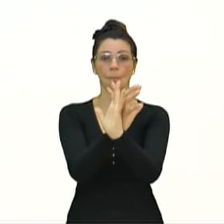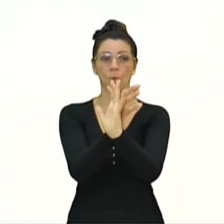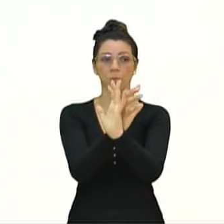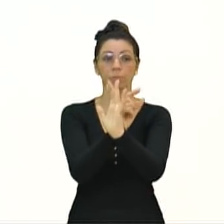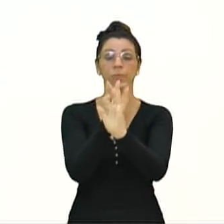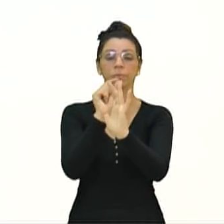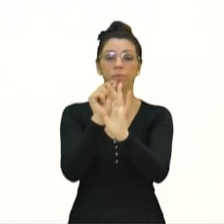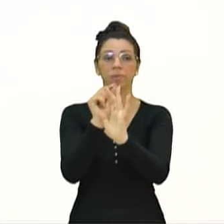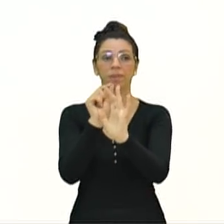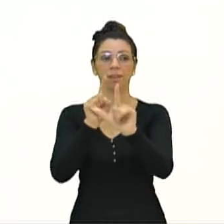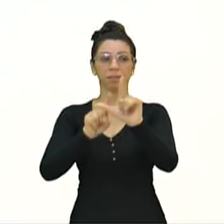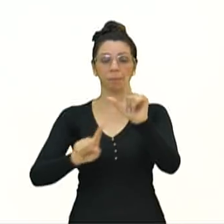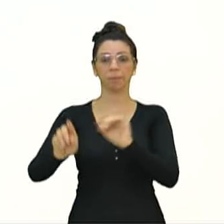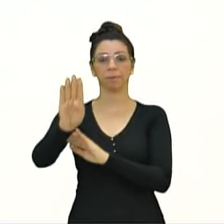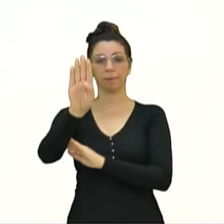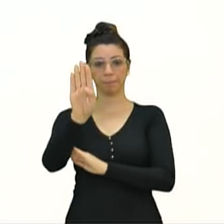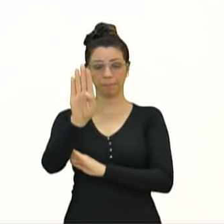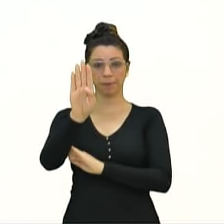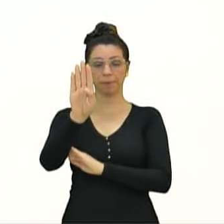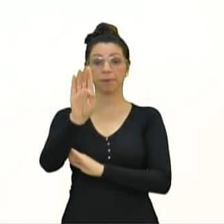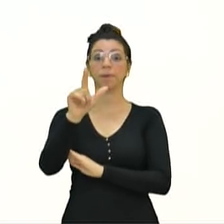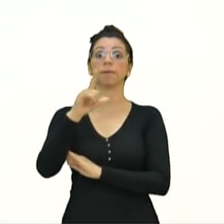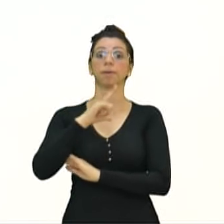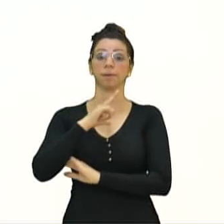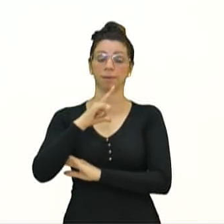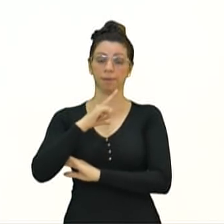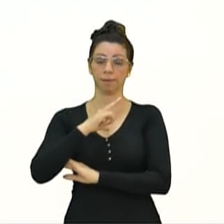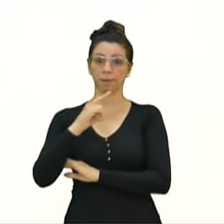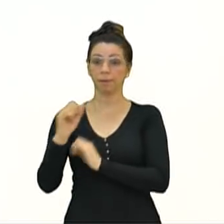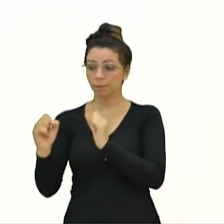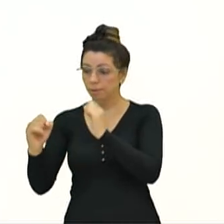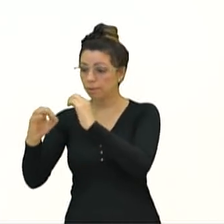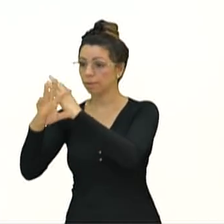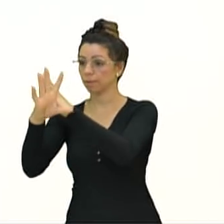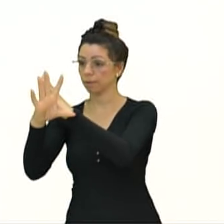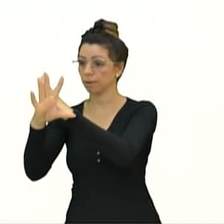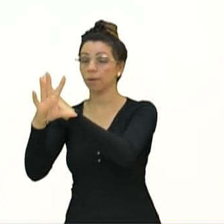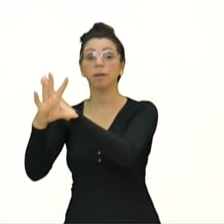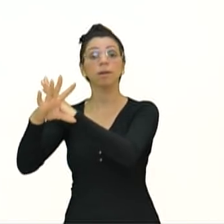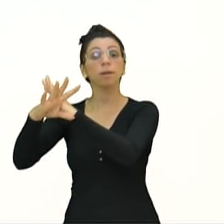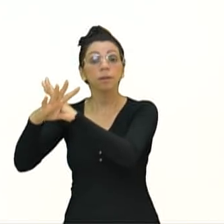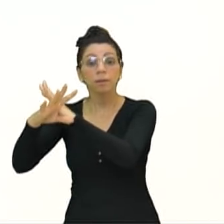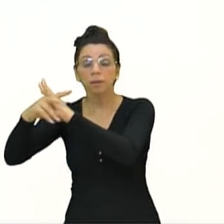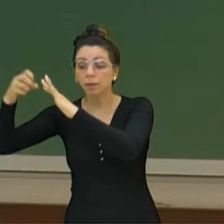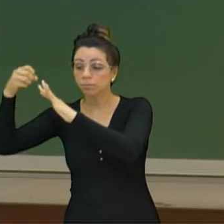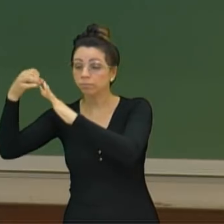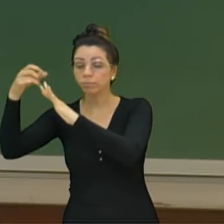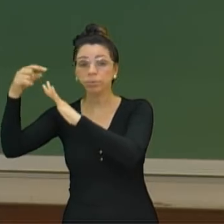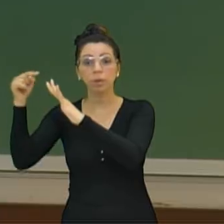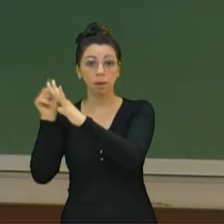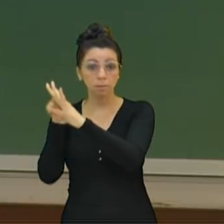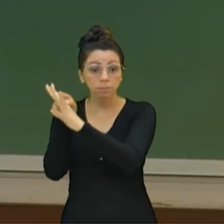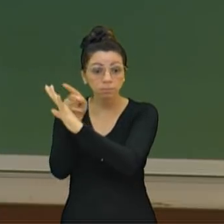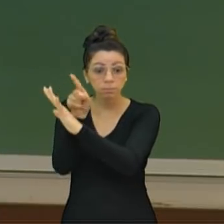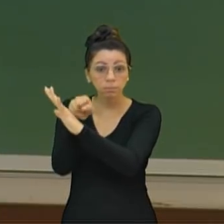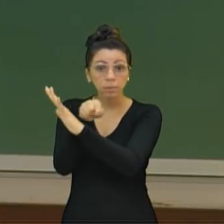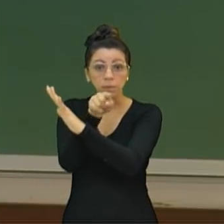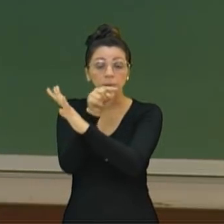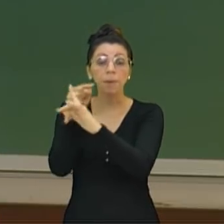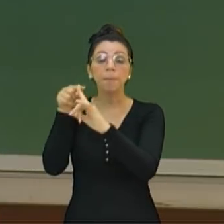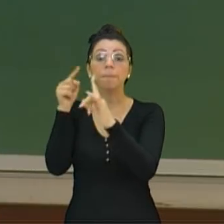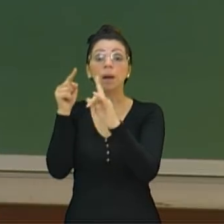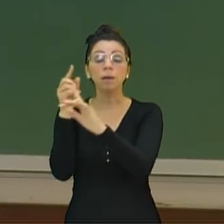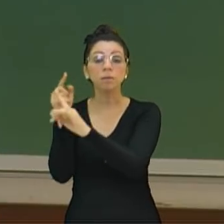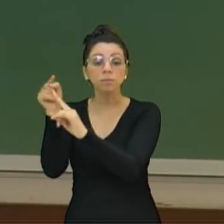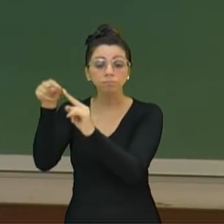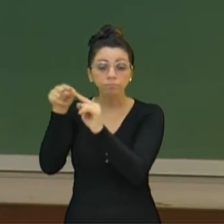o neurotransmissor, ele é produzido no neurônio. Nós vimos isso no quiz anterior. Só que ele é liberado